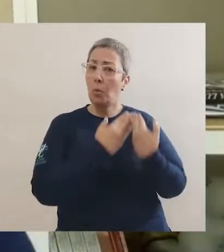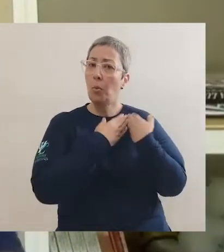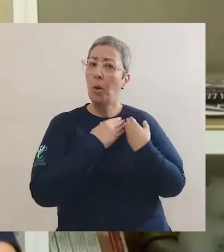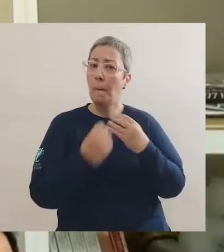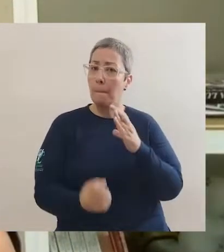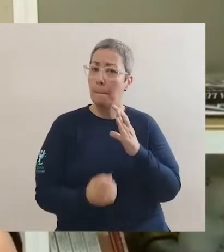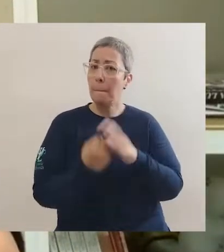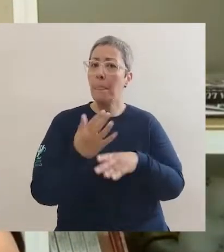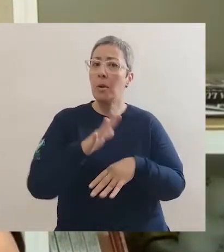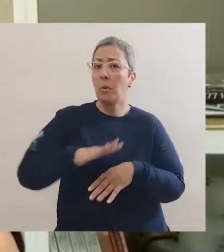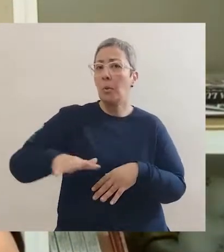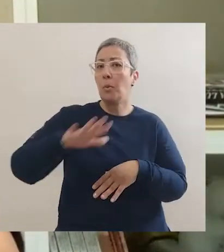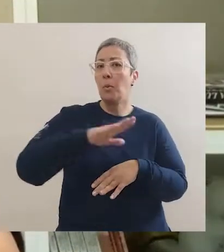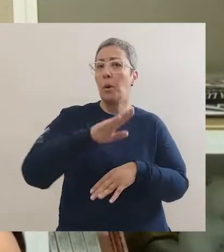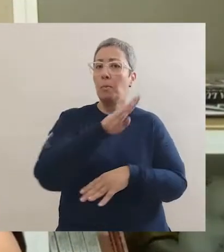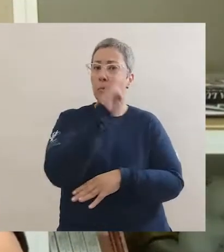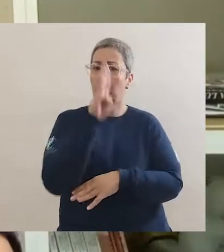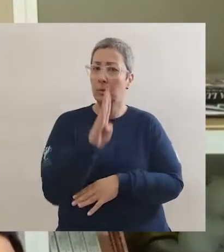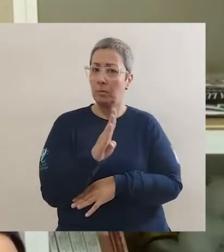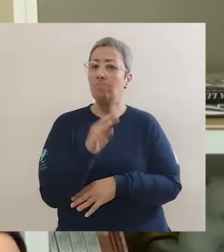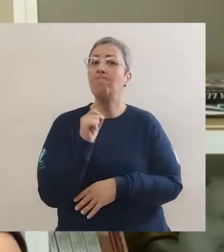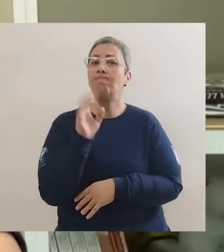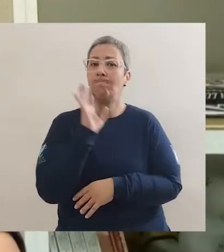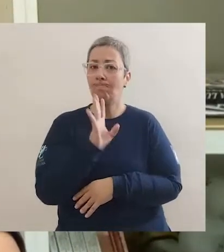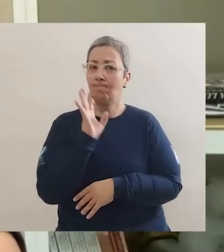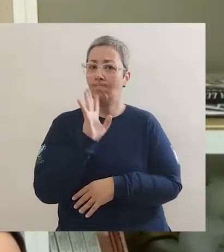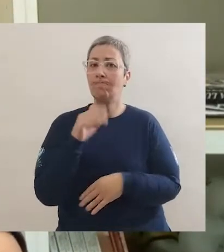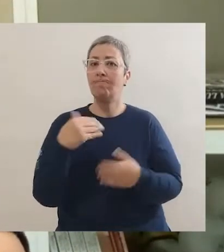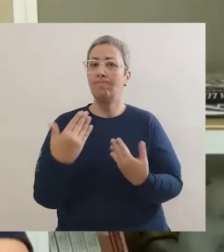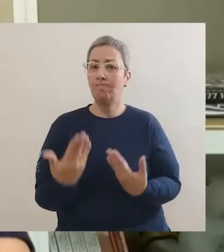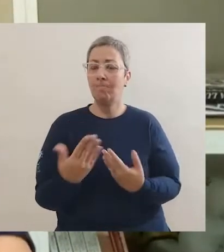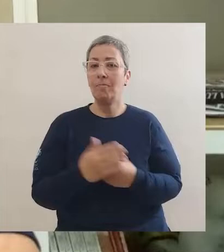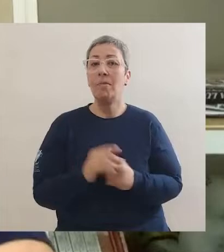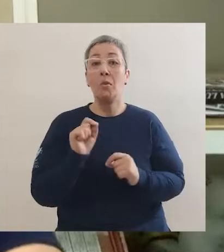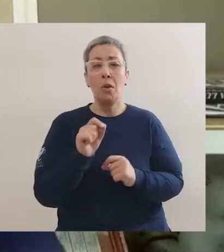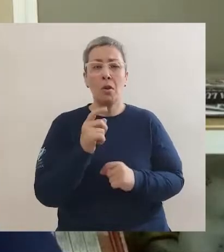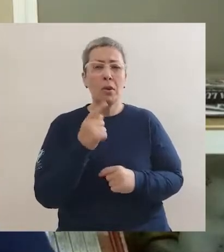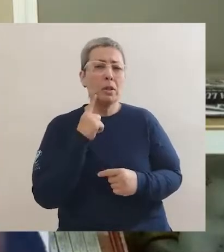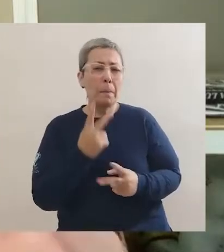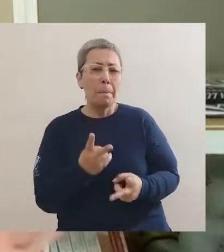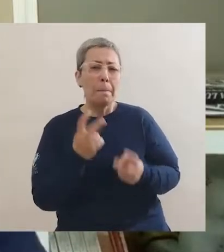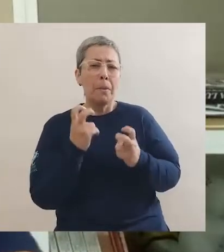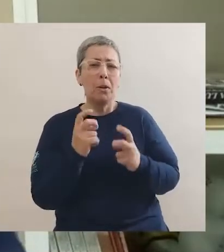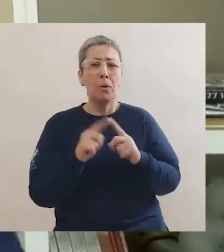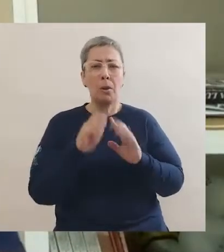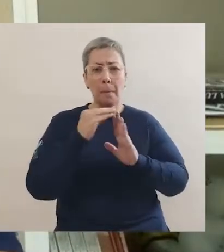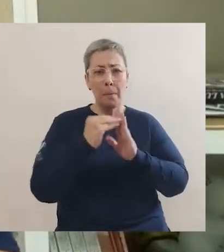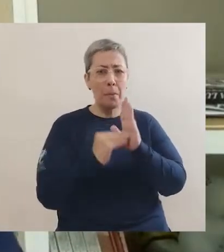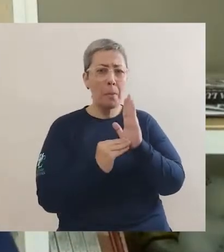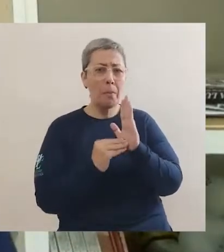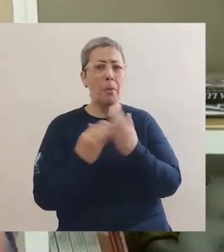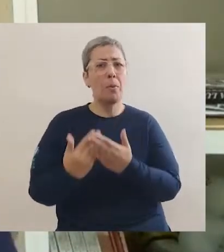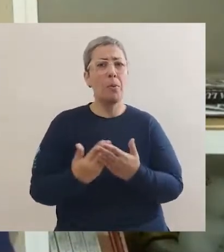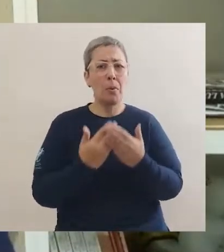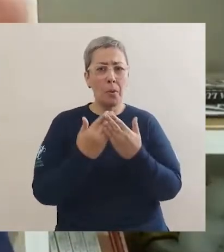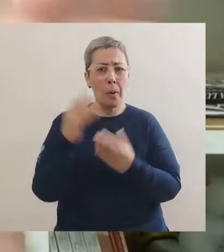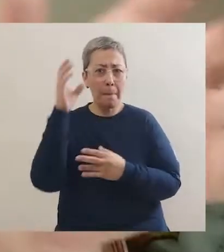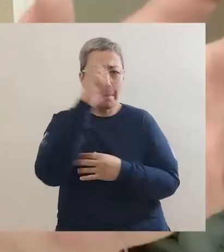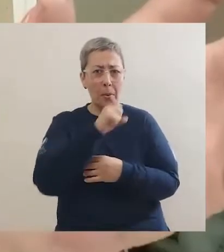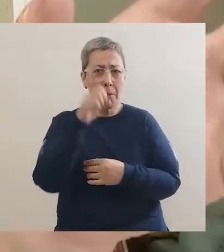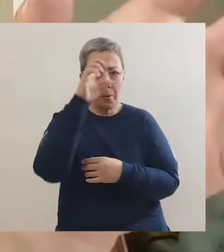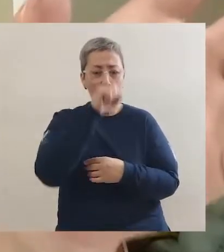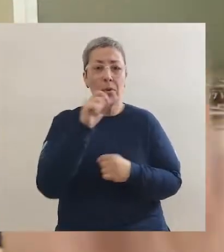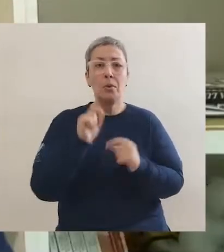Brasil, até os dias atuais, é possível encontrar uma diversidade de línguas, algumas